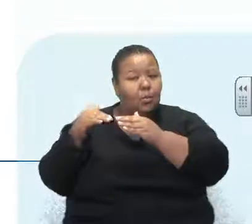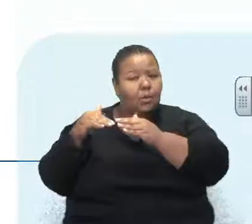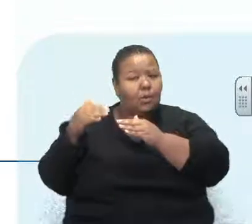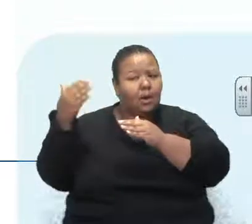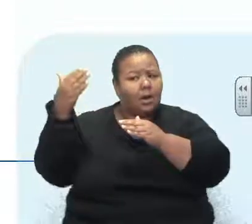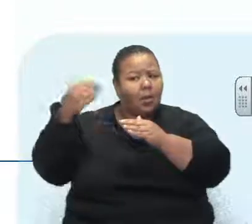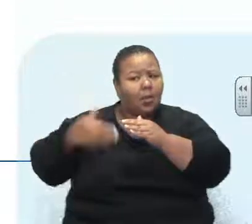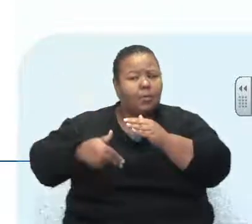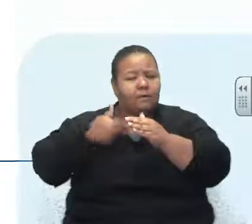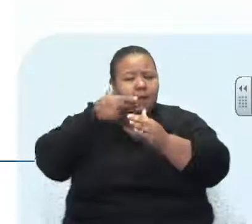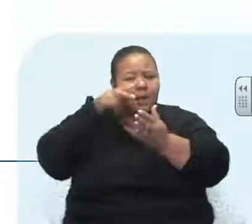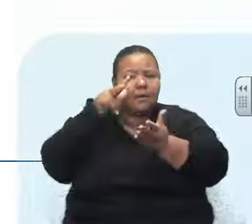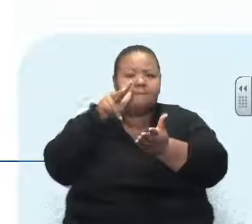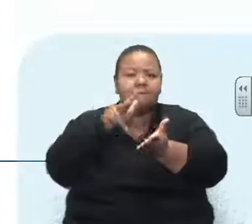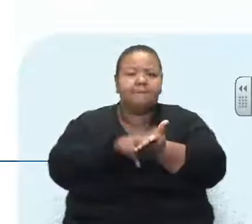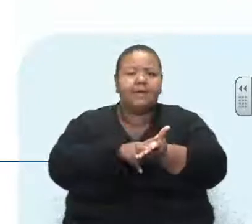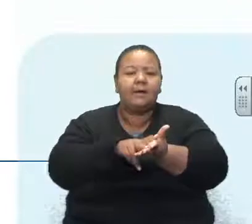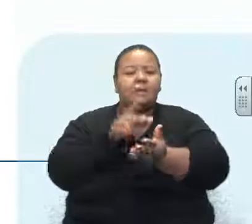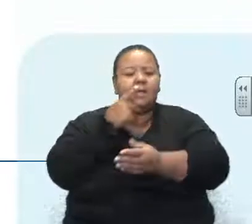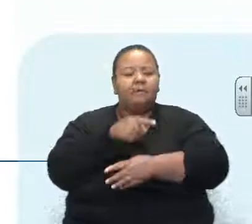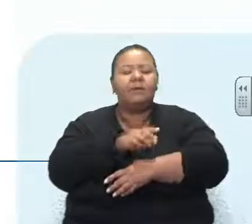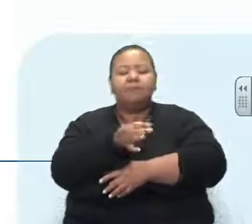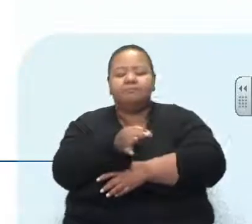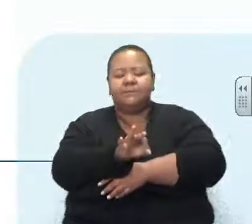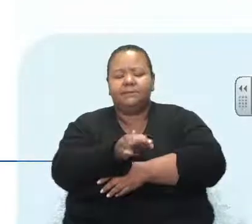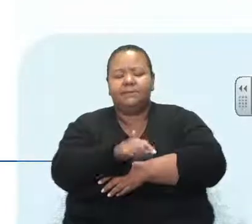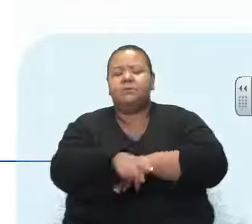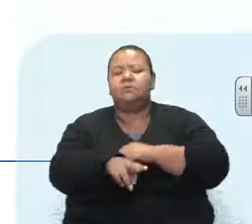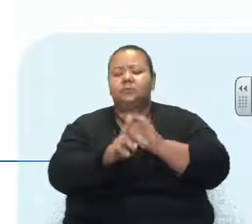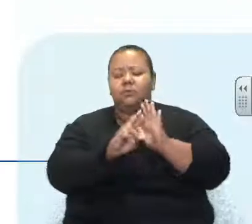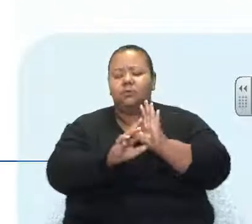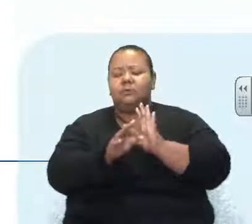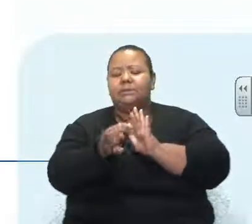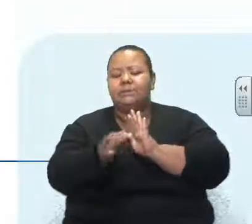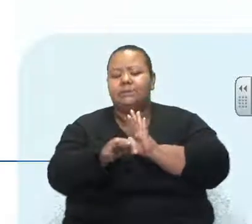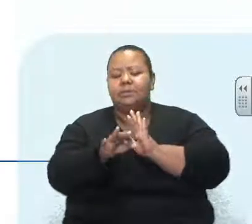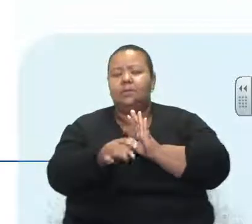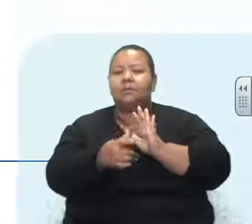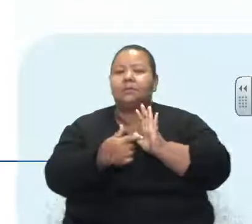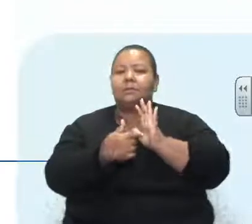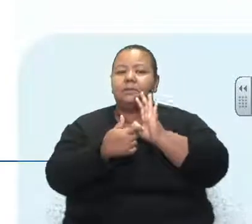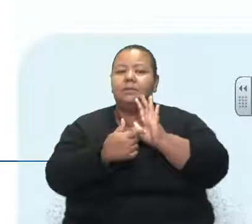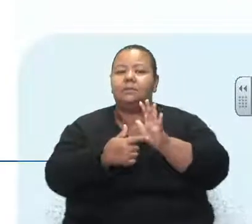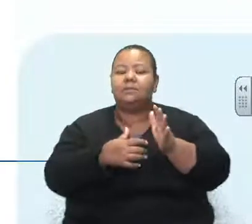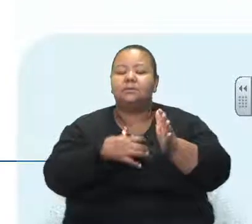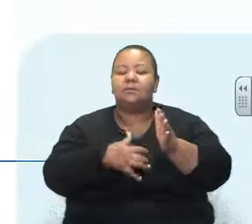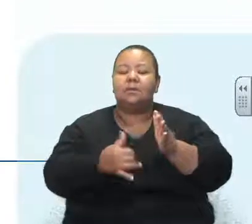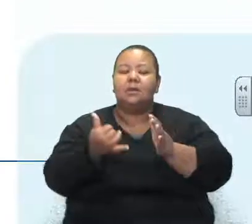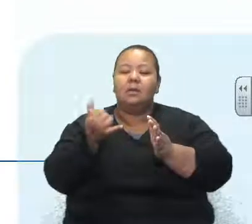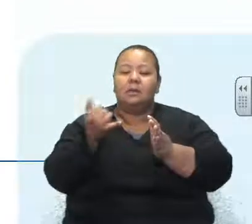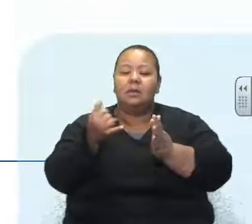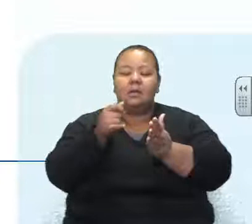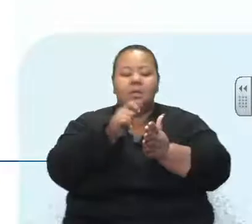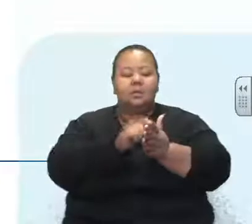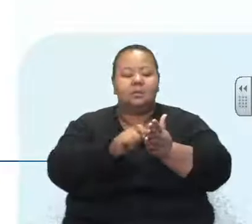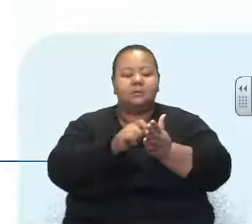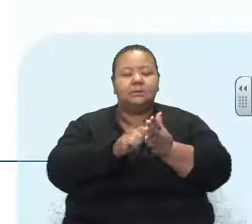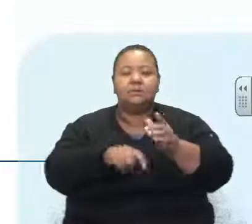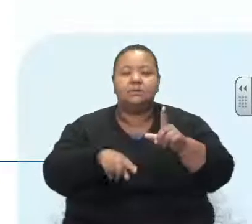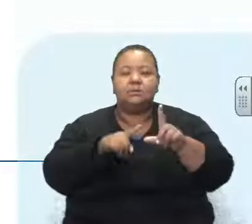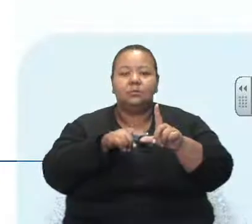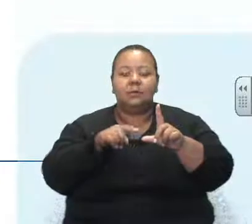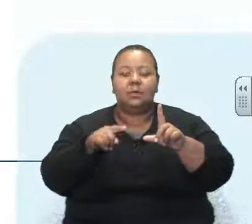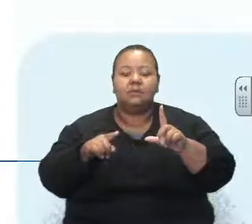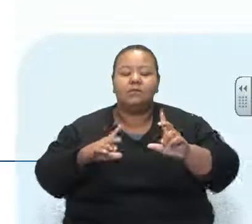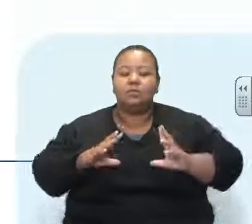comprovar, validar, falar assim, ó, está correto mesmo, isso aqui está certo. E ele tem que apresentar de forma escrita e gráfica, e tem que ser assinado por